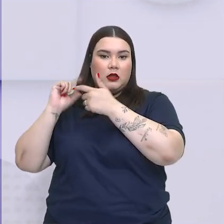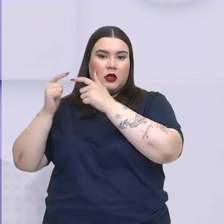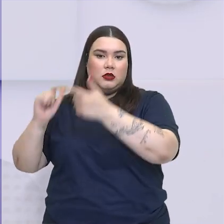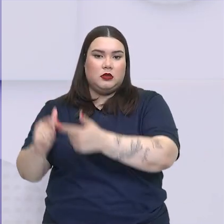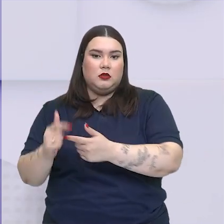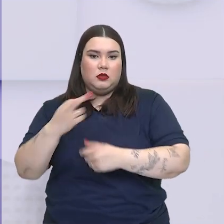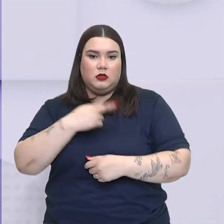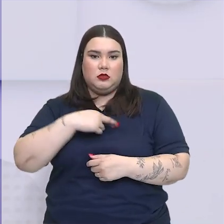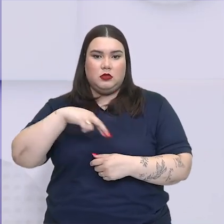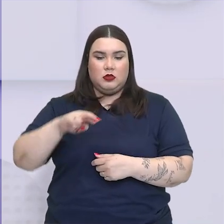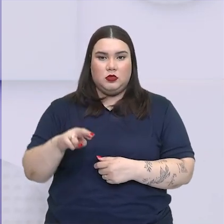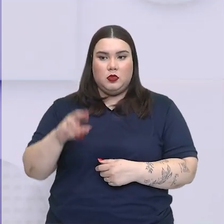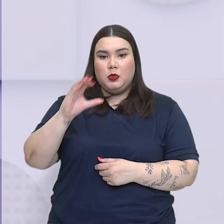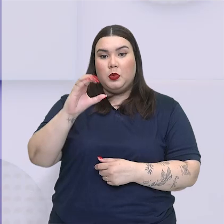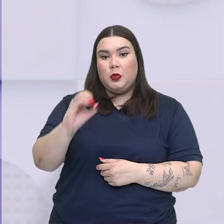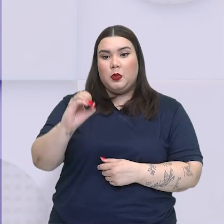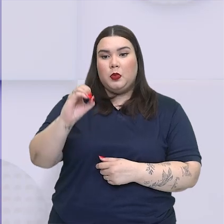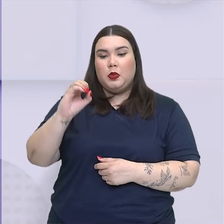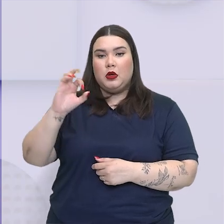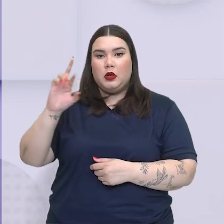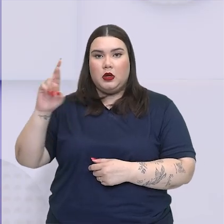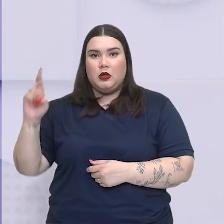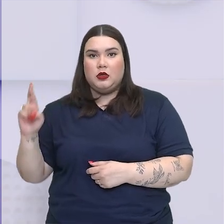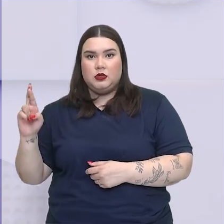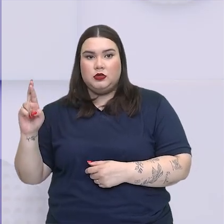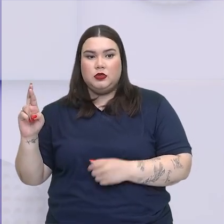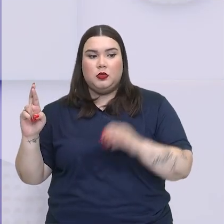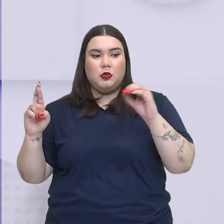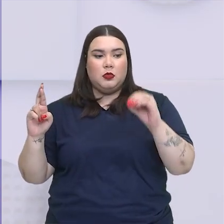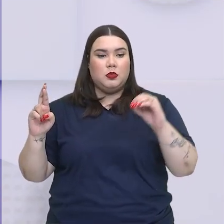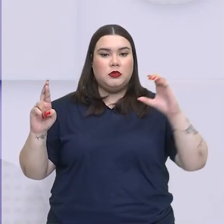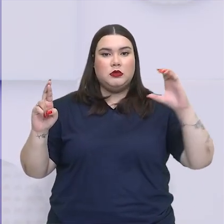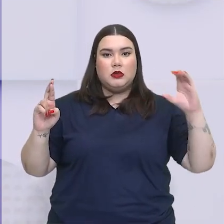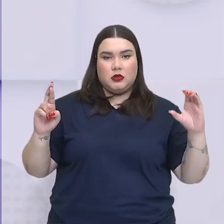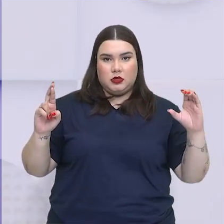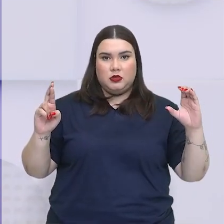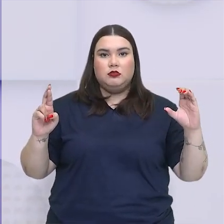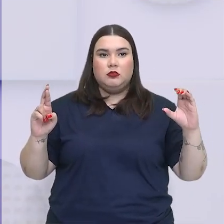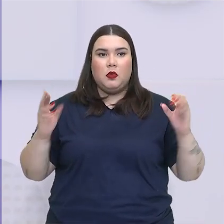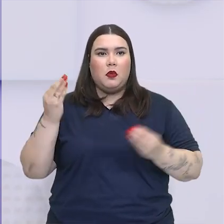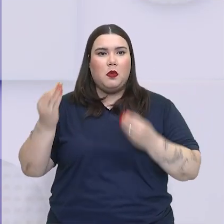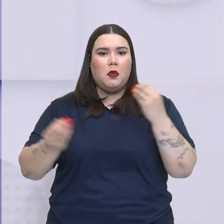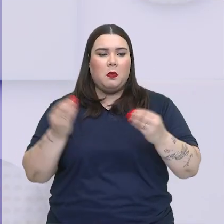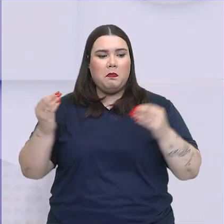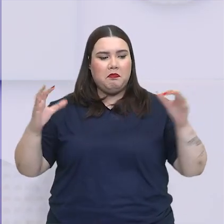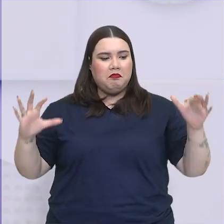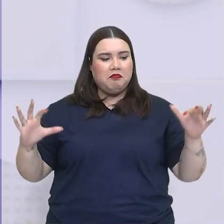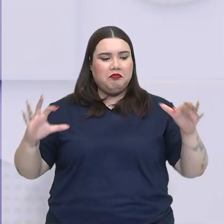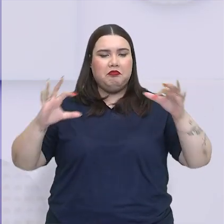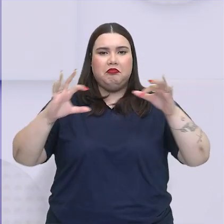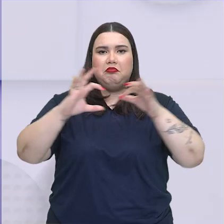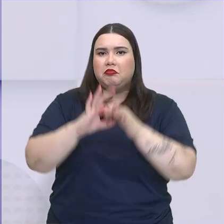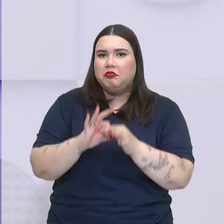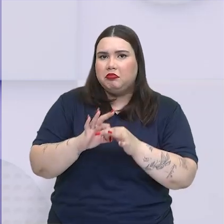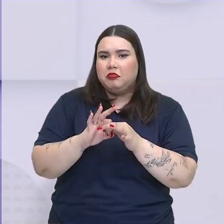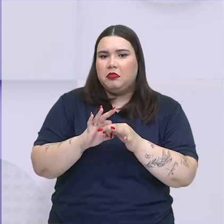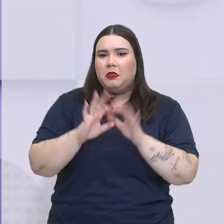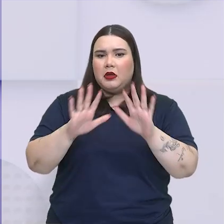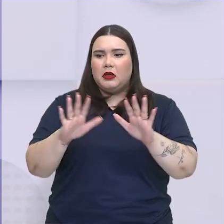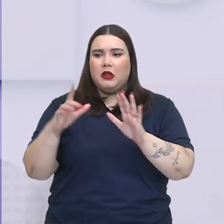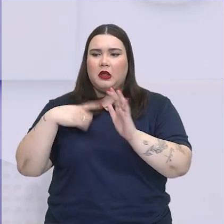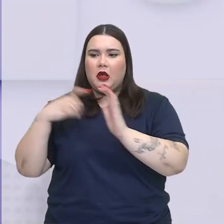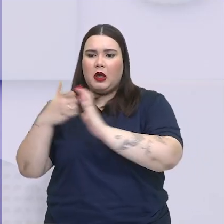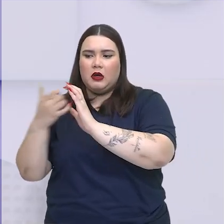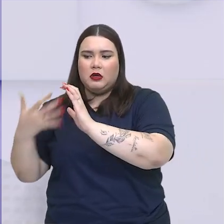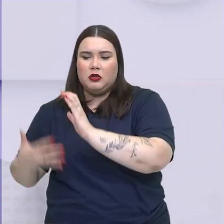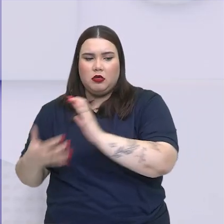tradições religiosas do Oriente e do Ocidente. E como é que elas se interligam, como é que elas têm diferenças,